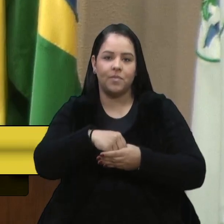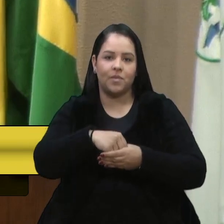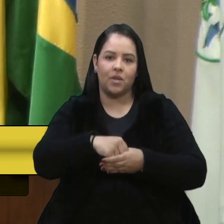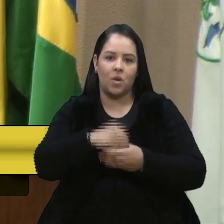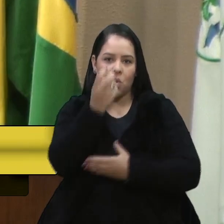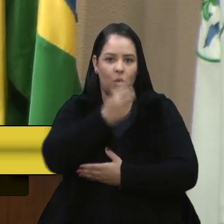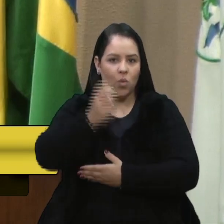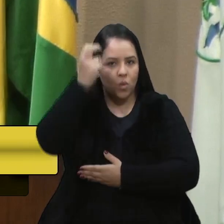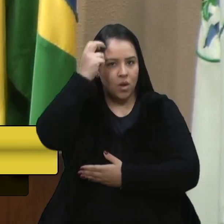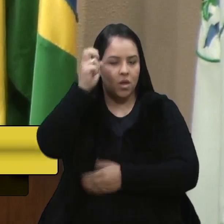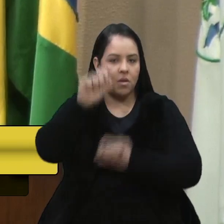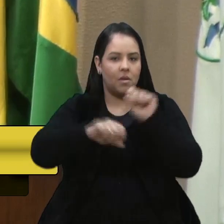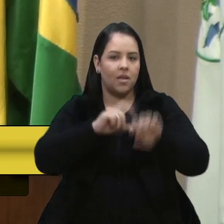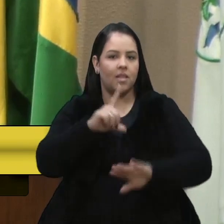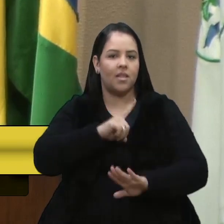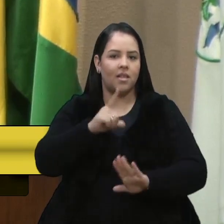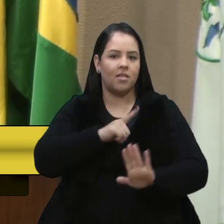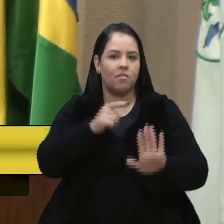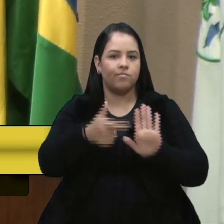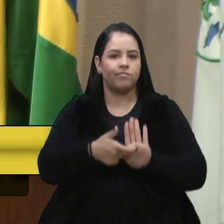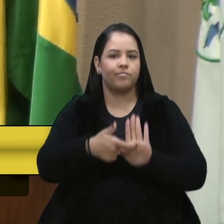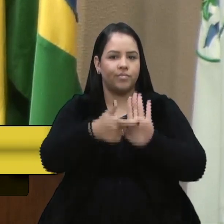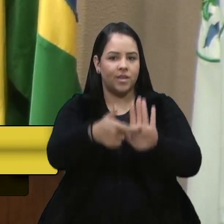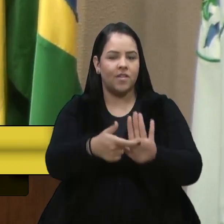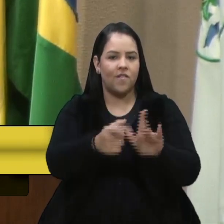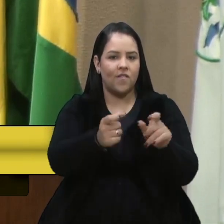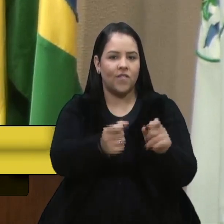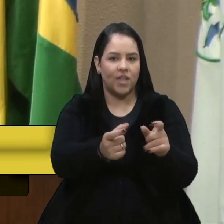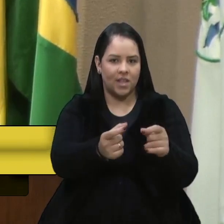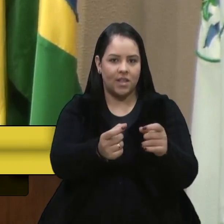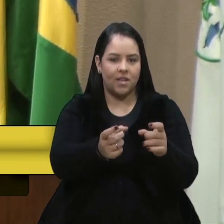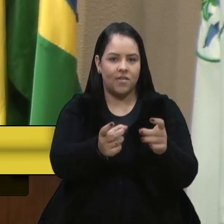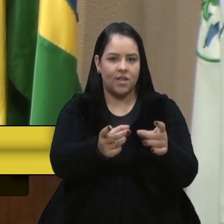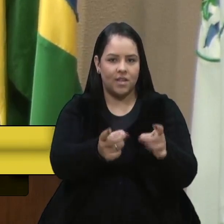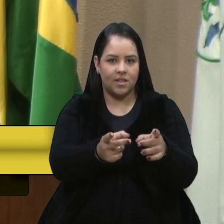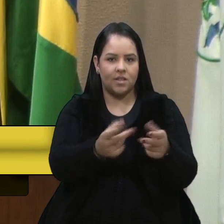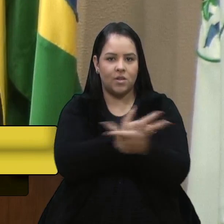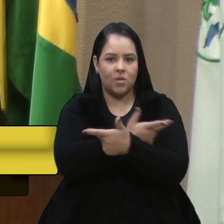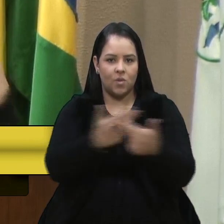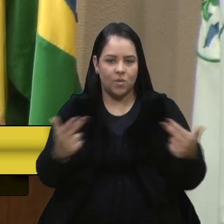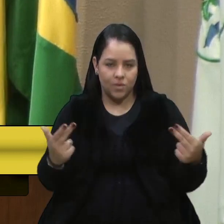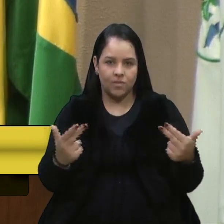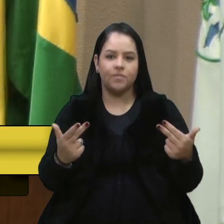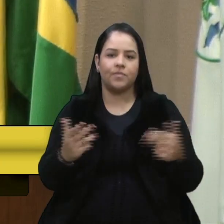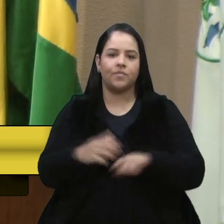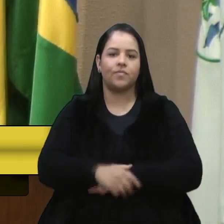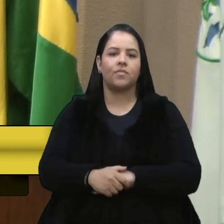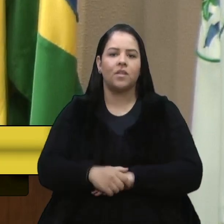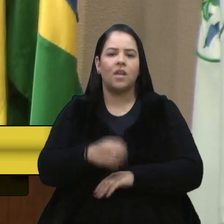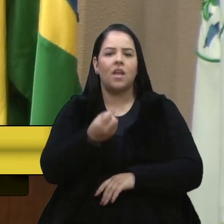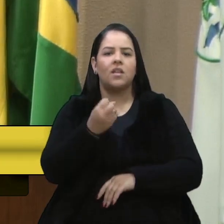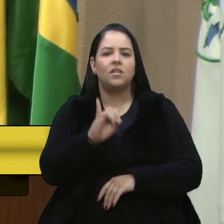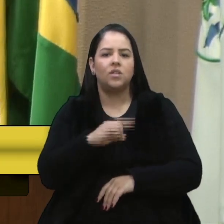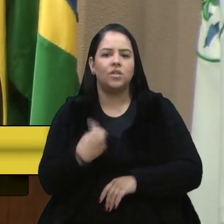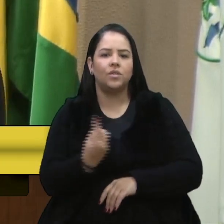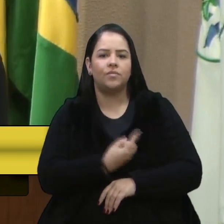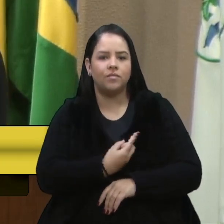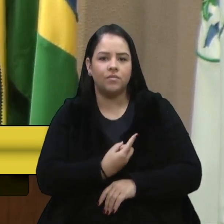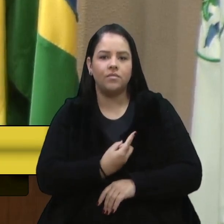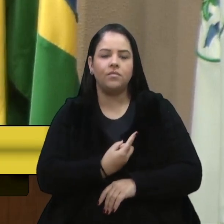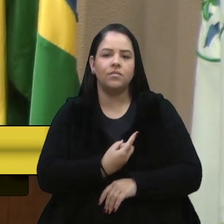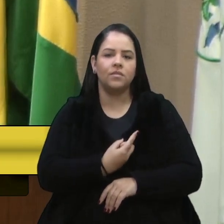da exposição e da venda do comércio ambulante. Se nós pegarmos a questão histórica desses